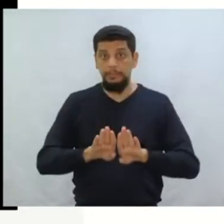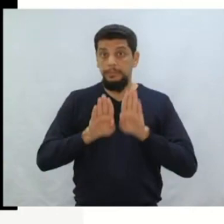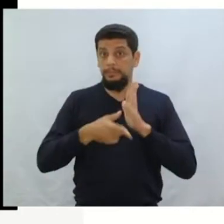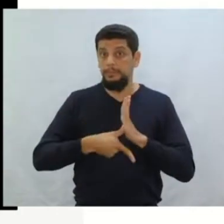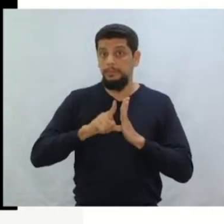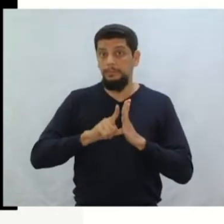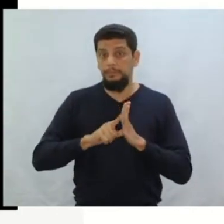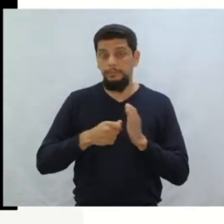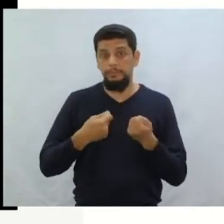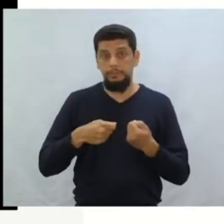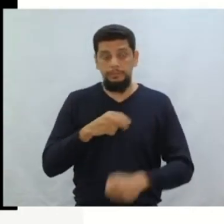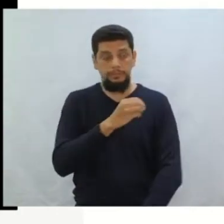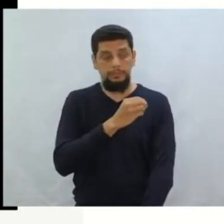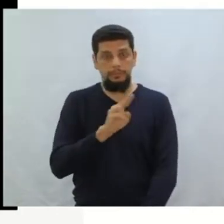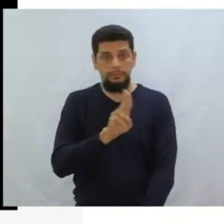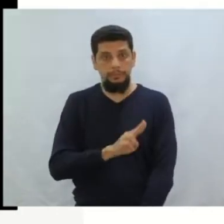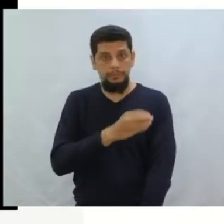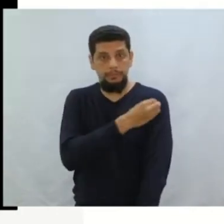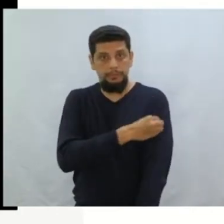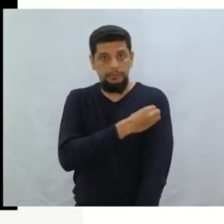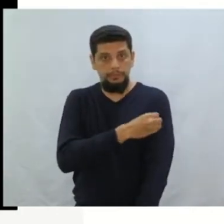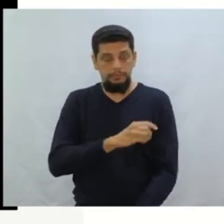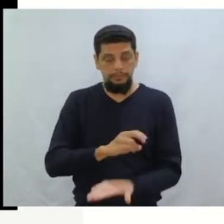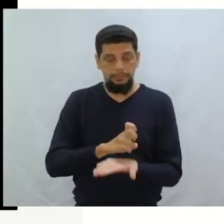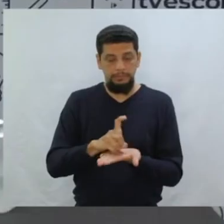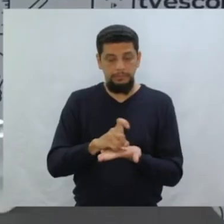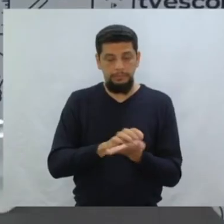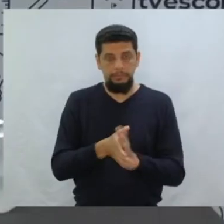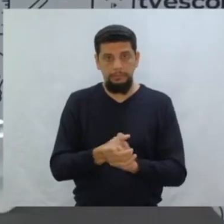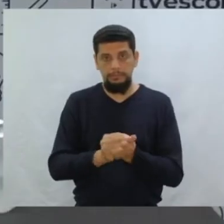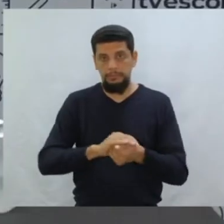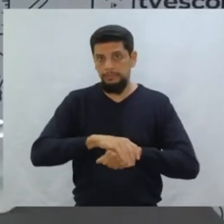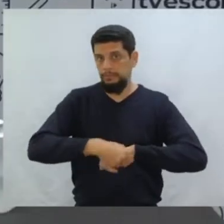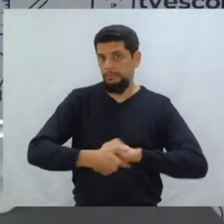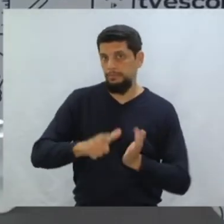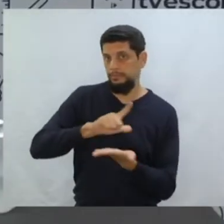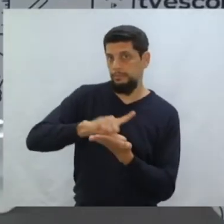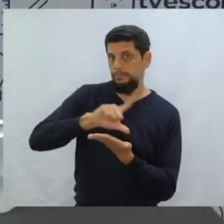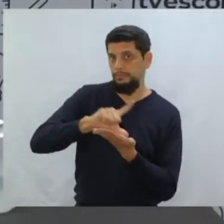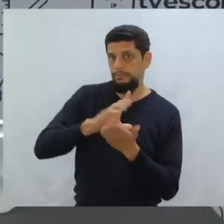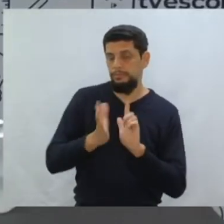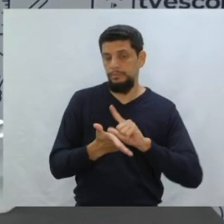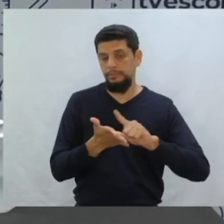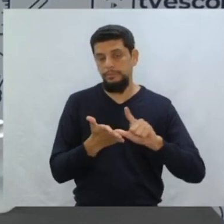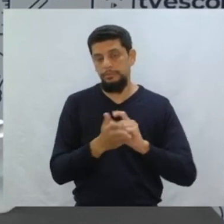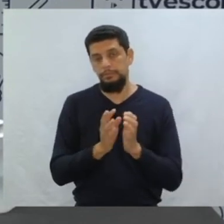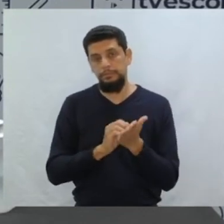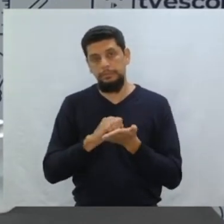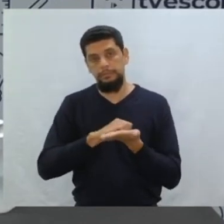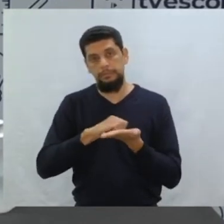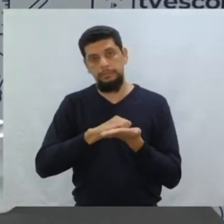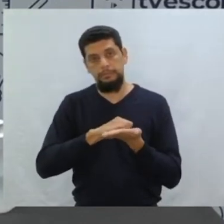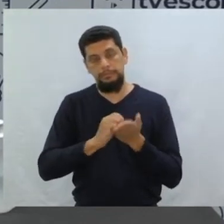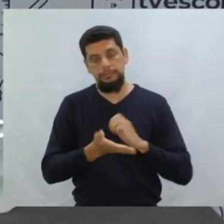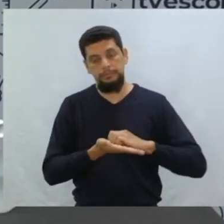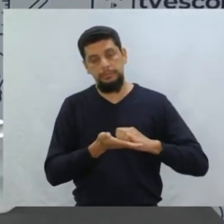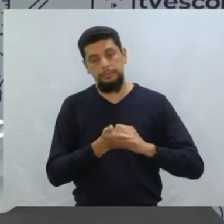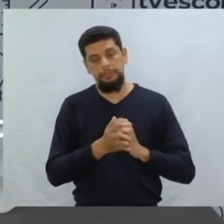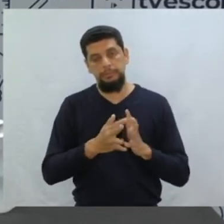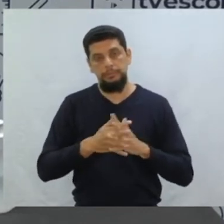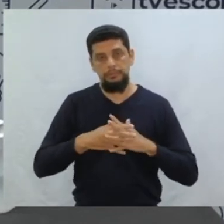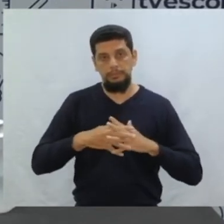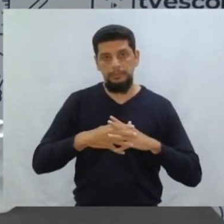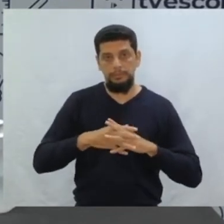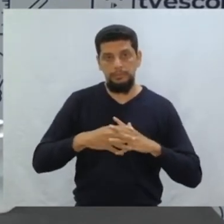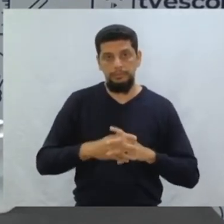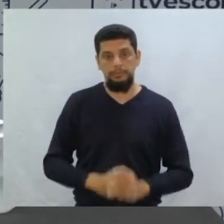máscara. Então, preciso passar o álcool bem direitinho, higienizar as minhas mãos corretamente, lá na